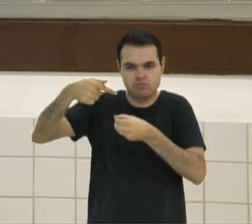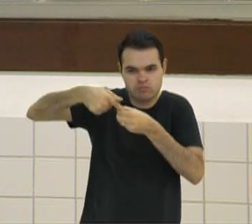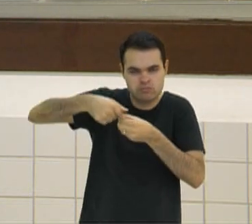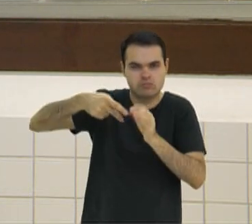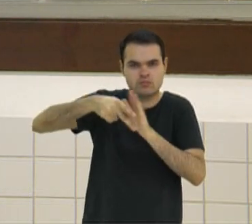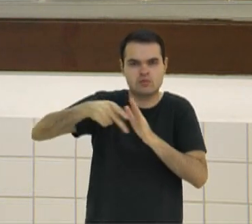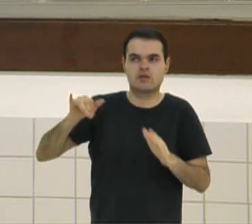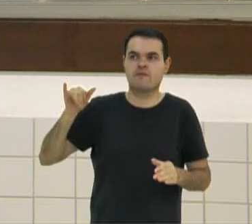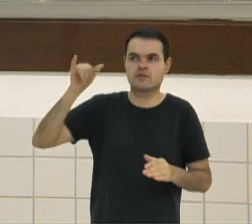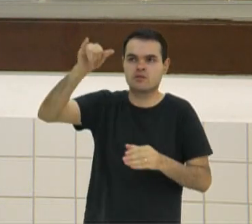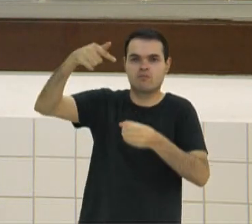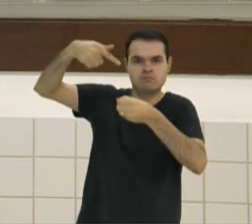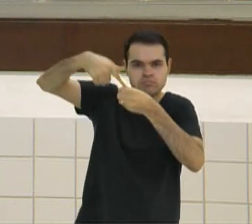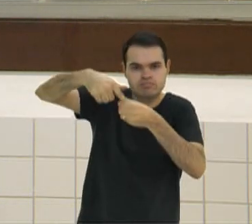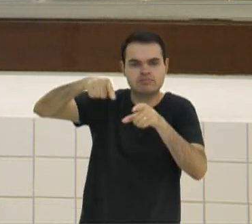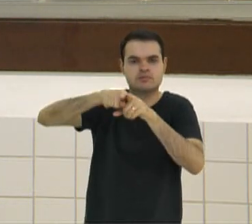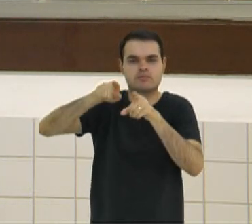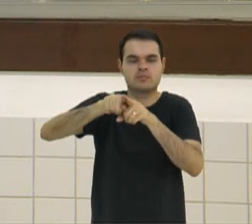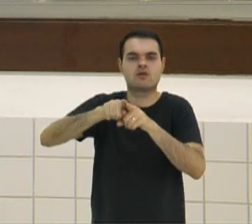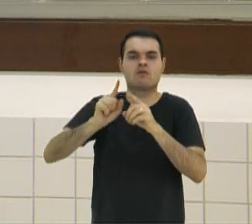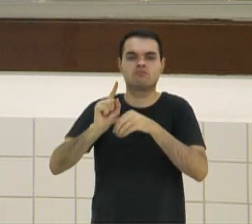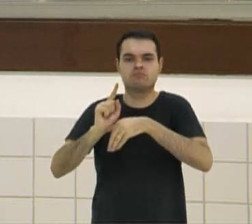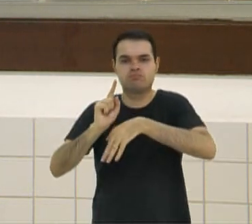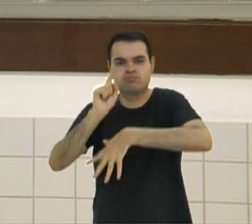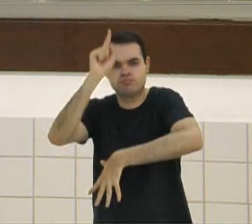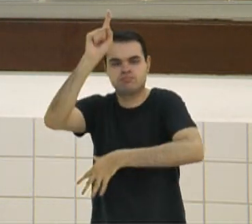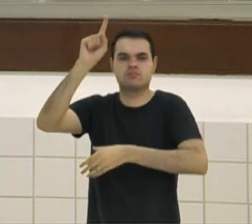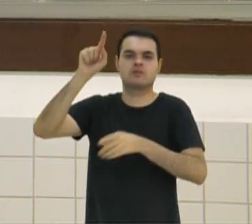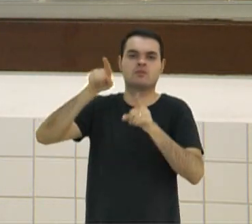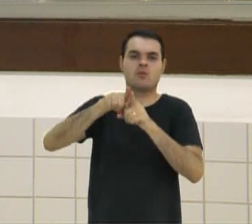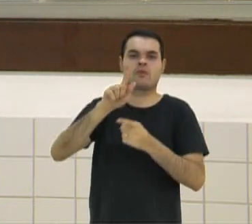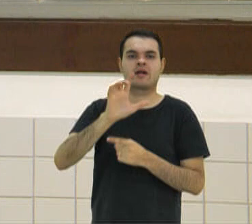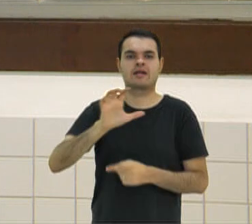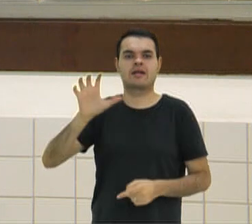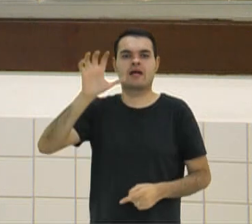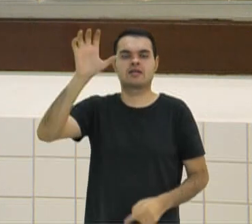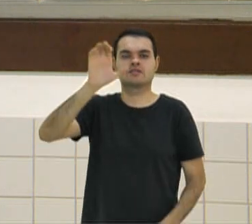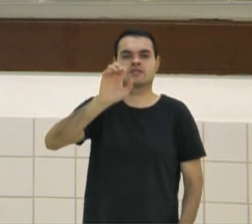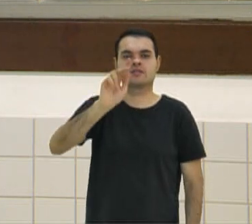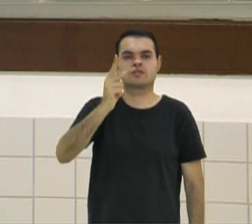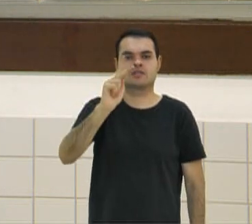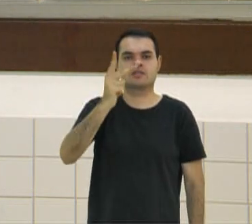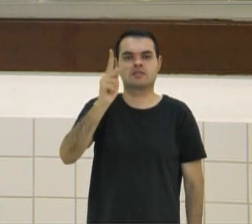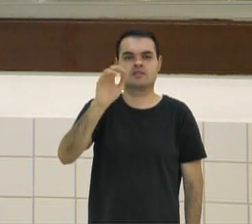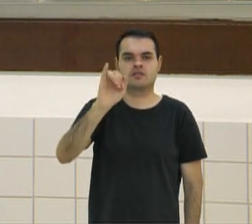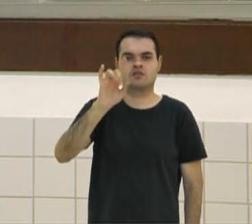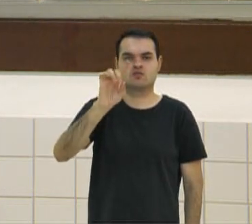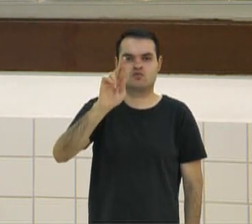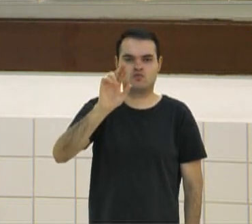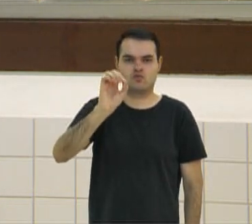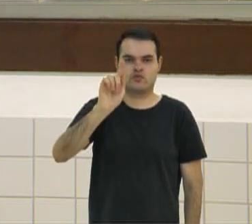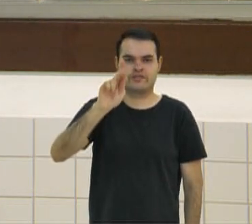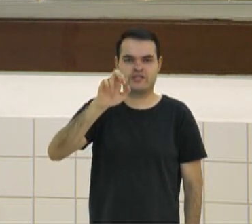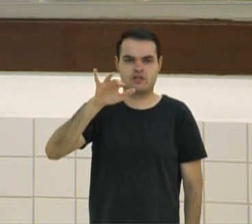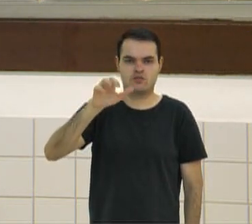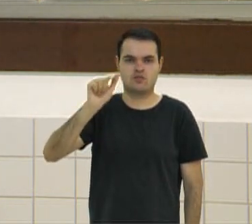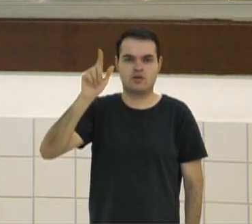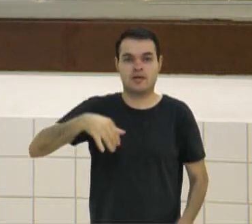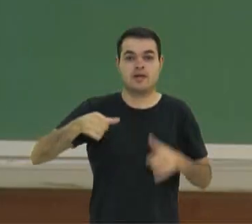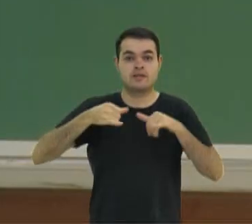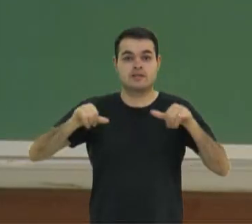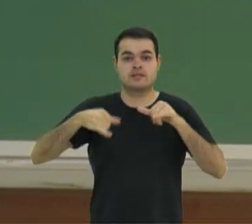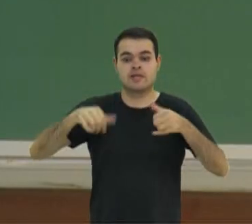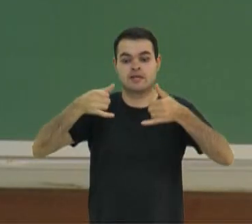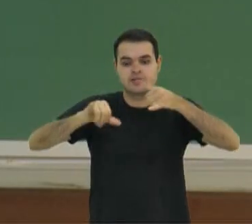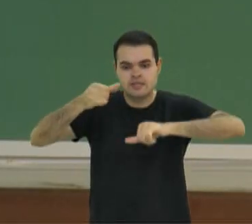a energia química do combustível e o foguete, a energia química do gás hidrogênio. Percebo que são todas energias químicas, energias que